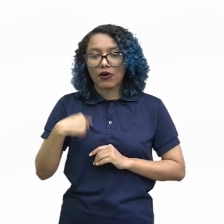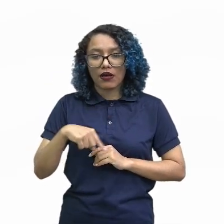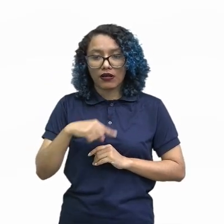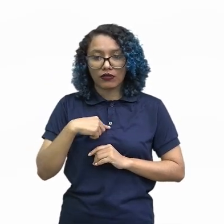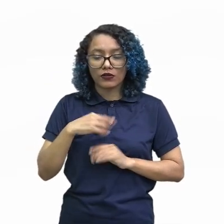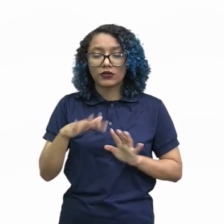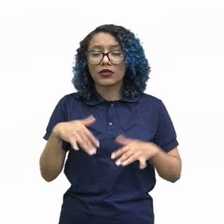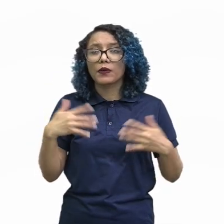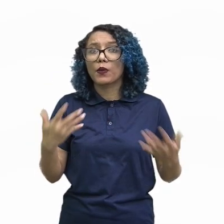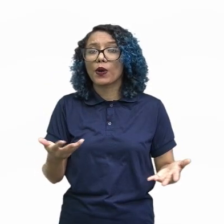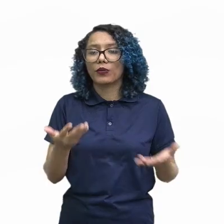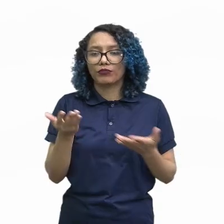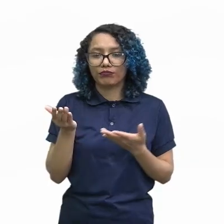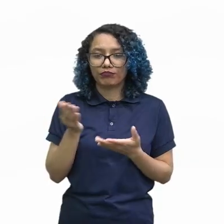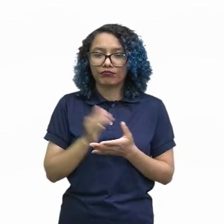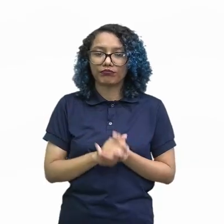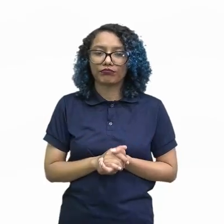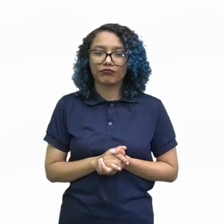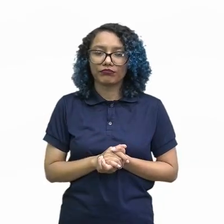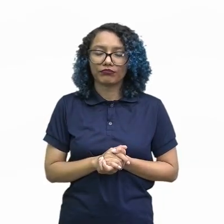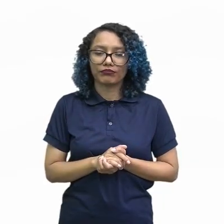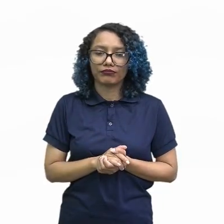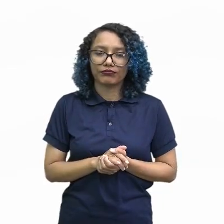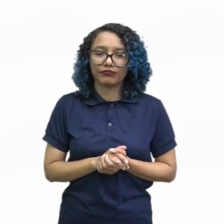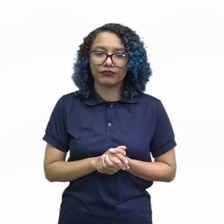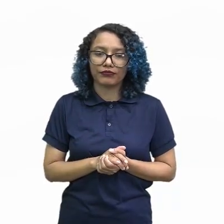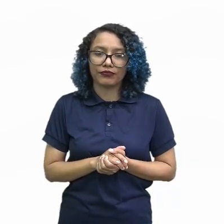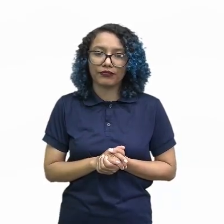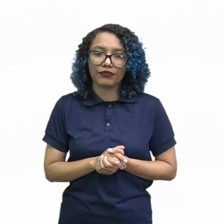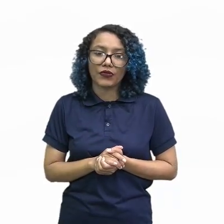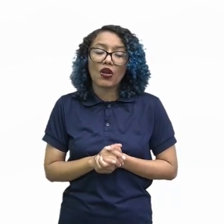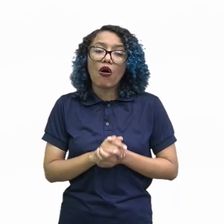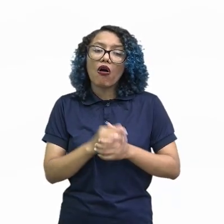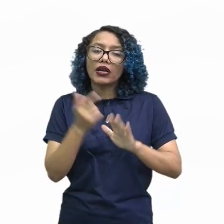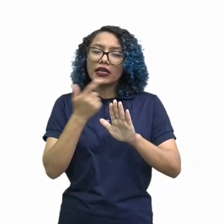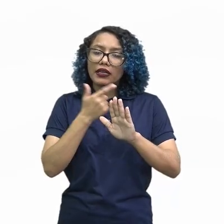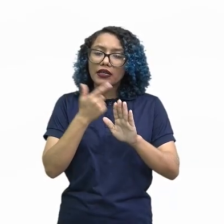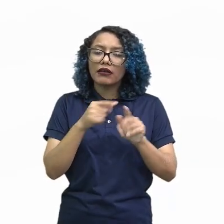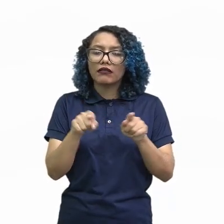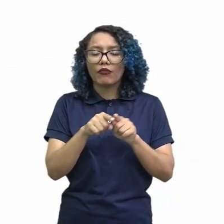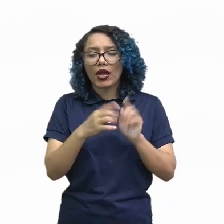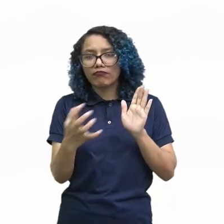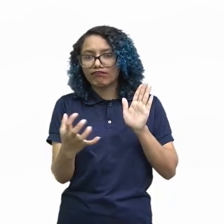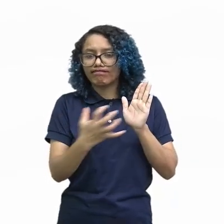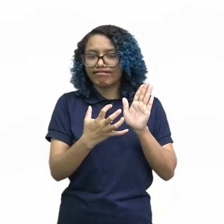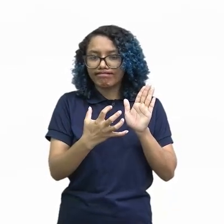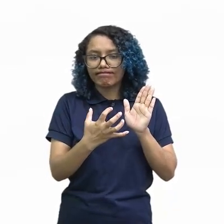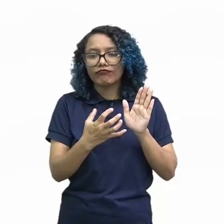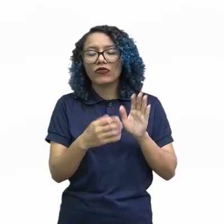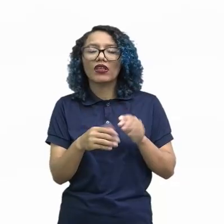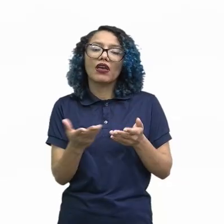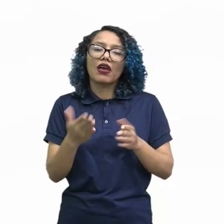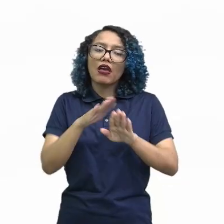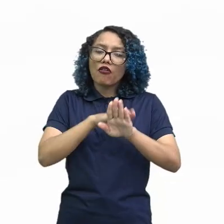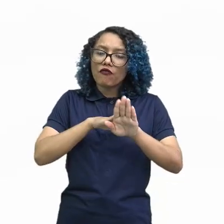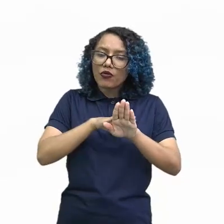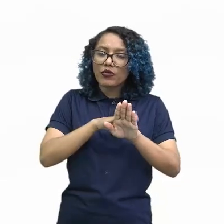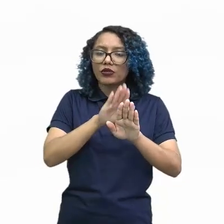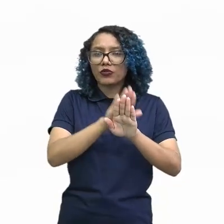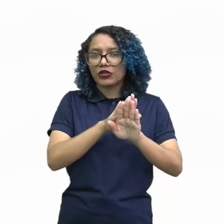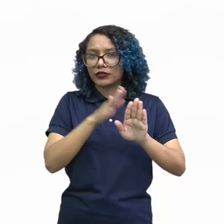E quais são essas figuras? Nós vamos ter aí a ironia, a hipérbole, o eufemismo, a antítese,